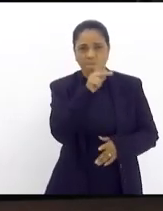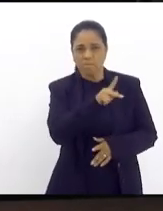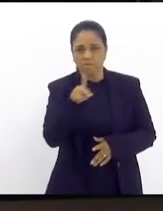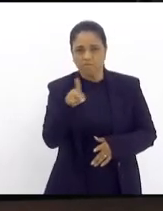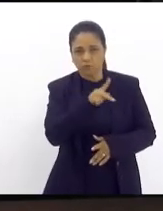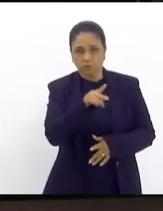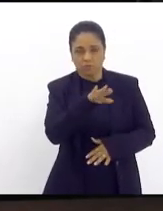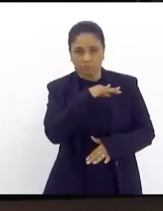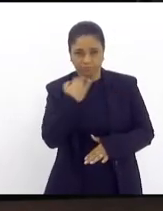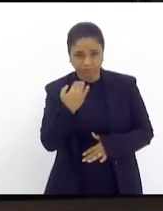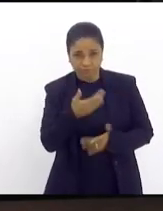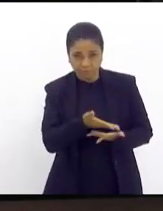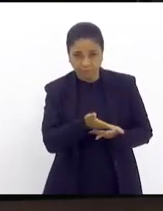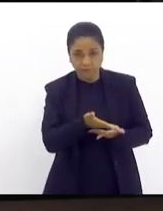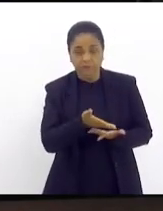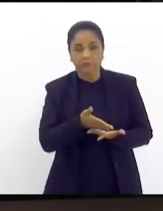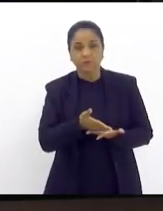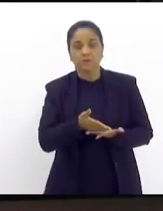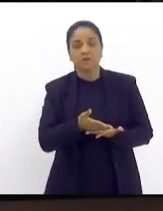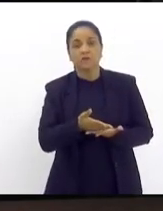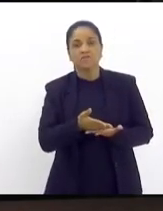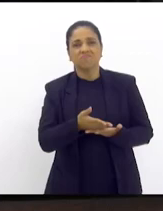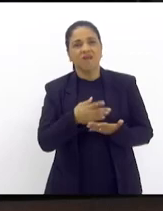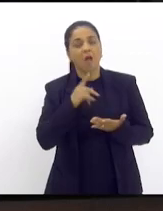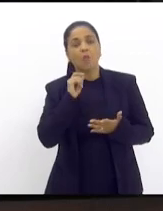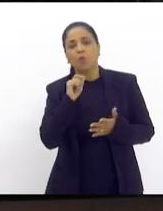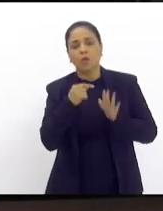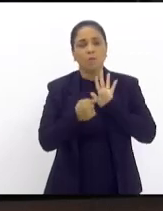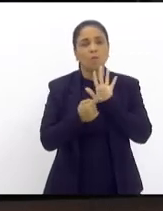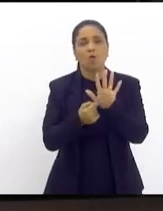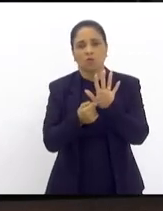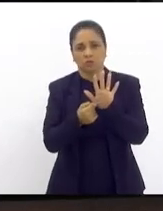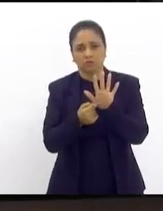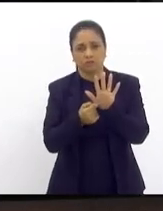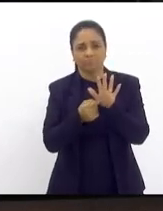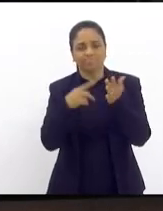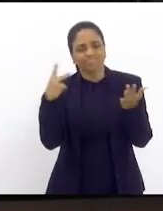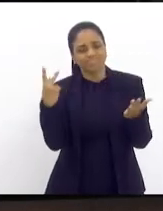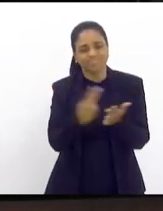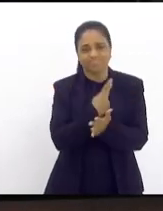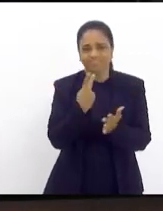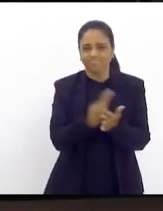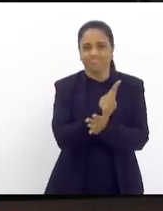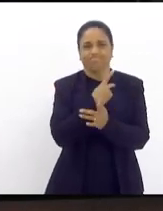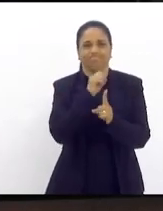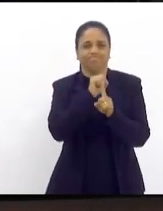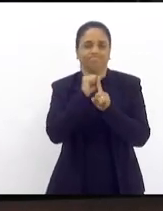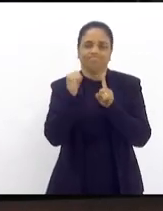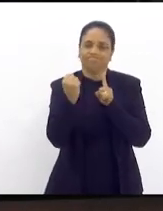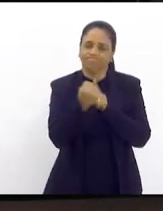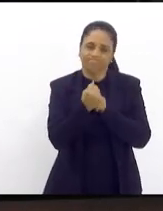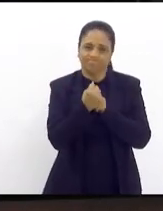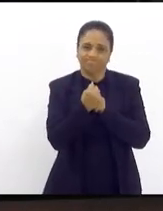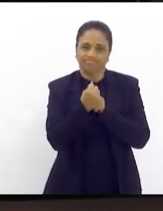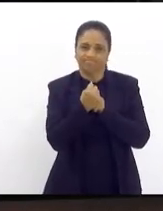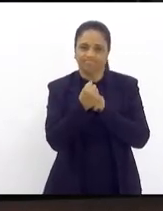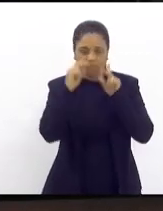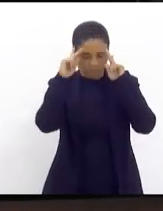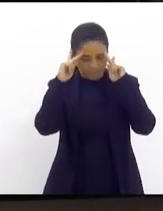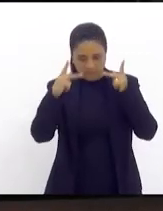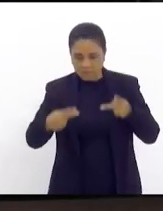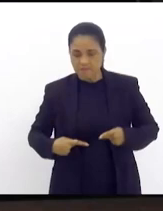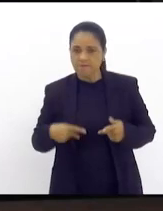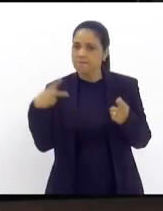Isso demonstra que erramos enquanto sociedade erramos enquanto humanidade